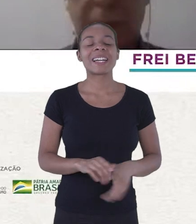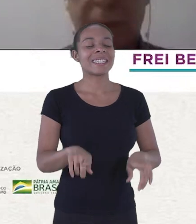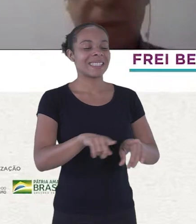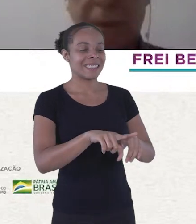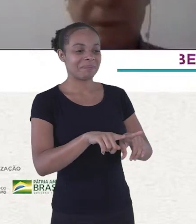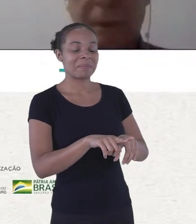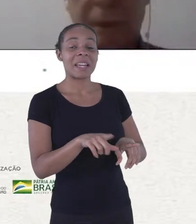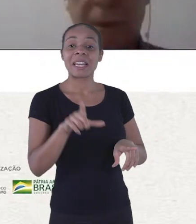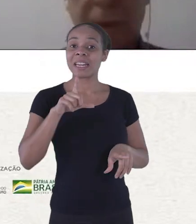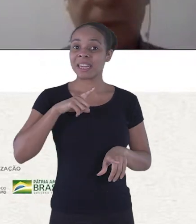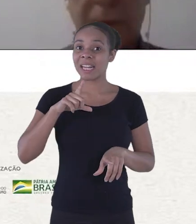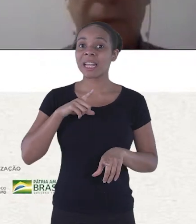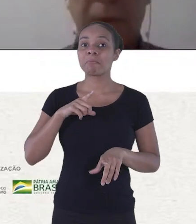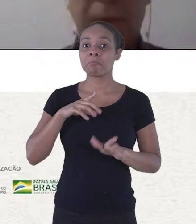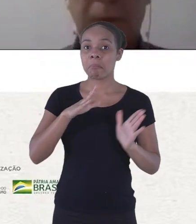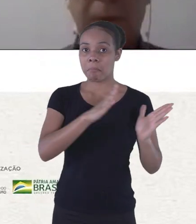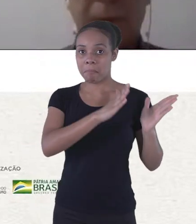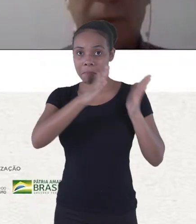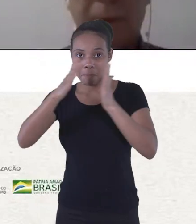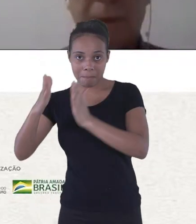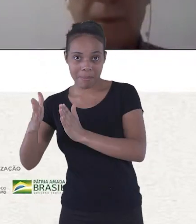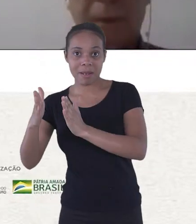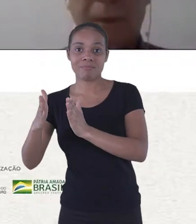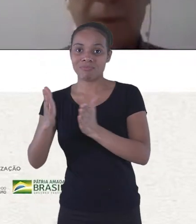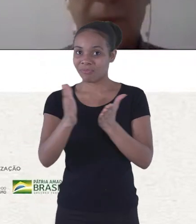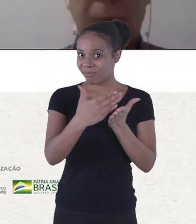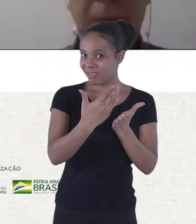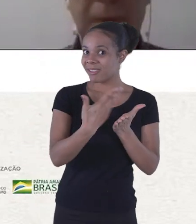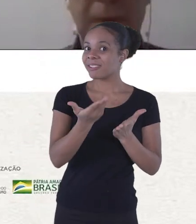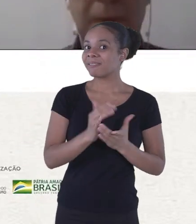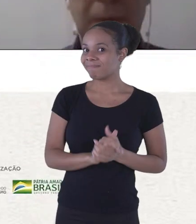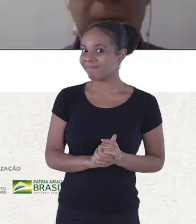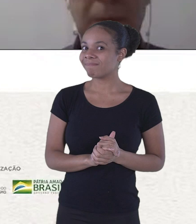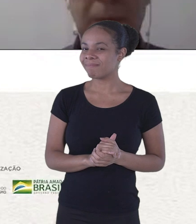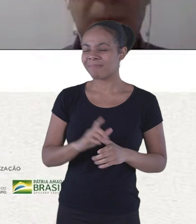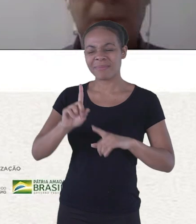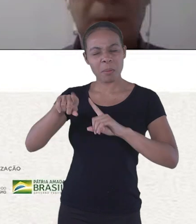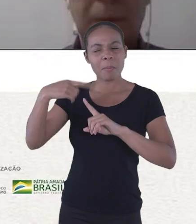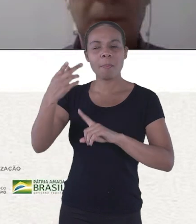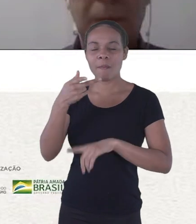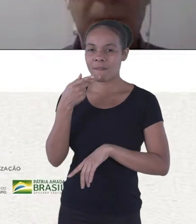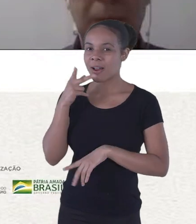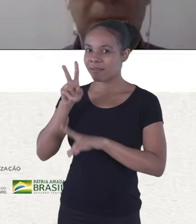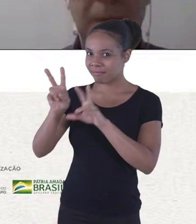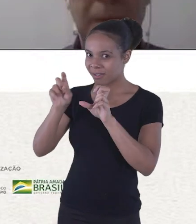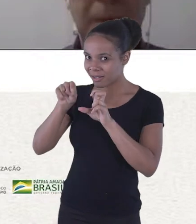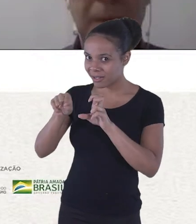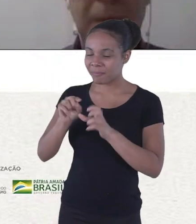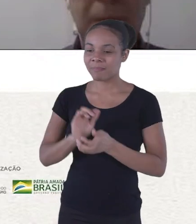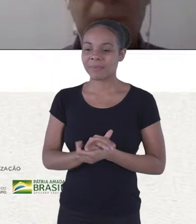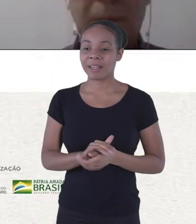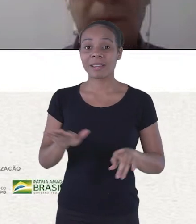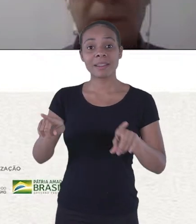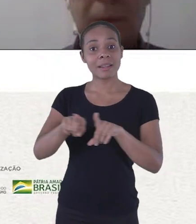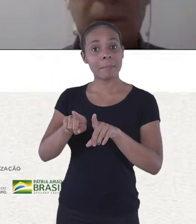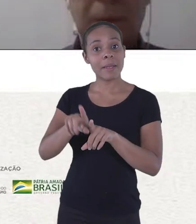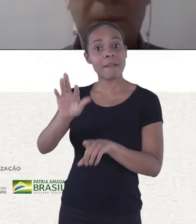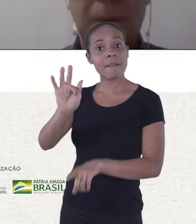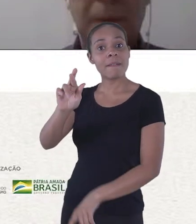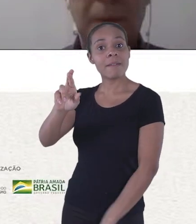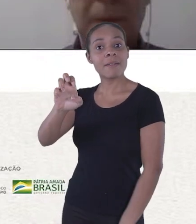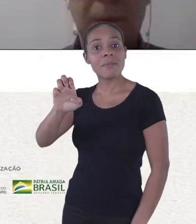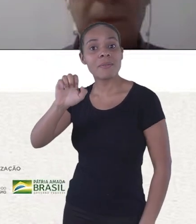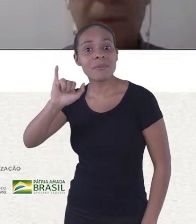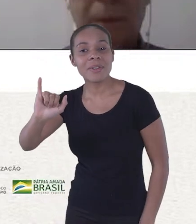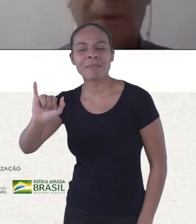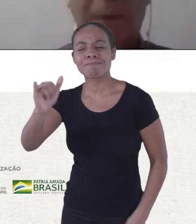mas a gente vai falar no decorrer dessa nossa conversa. Frei Beto, muito obrigado por estar conosco. O Beto é um